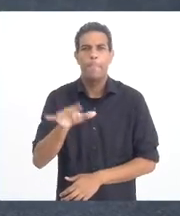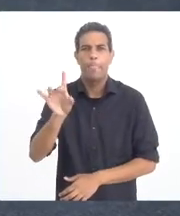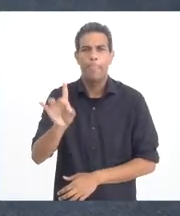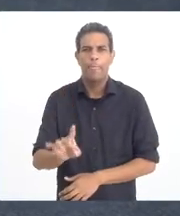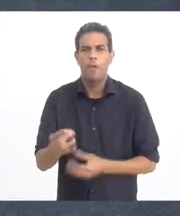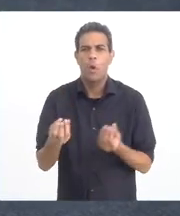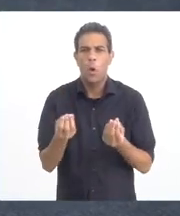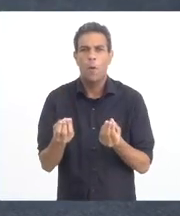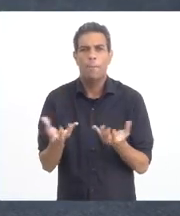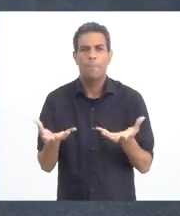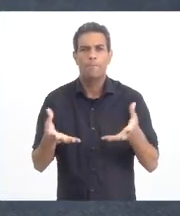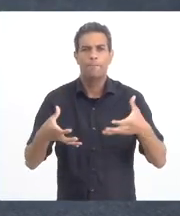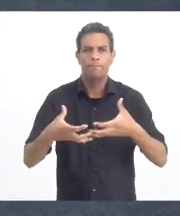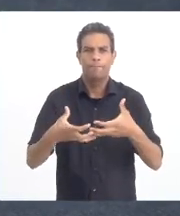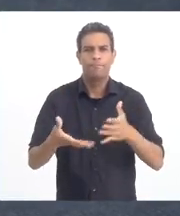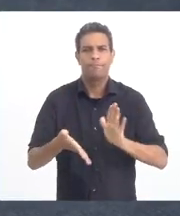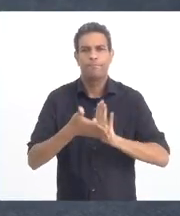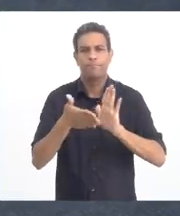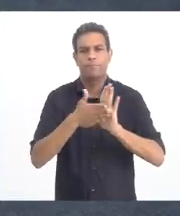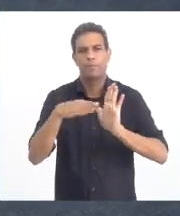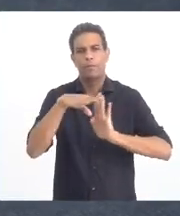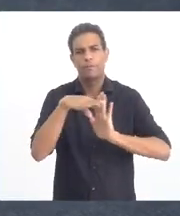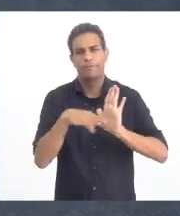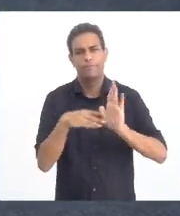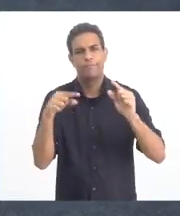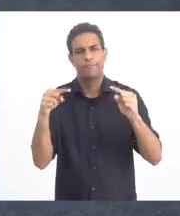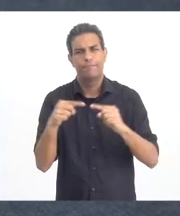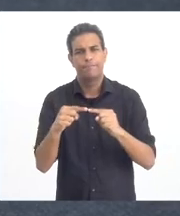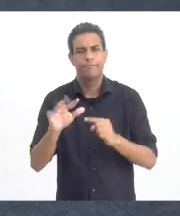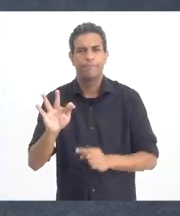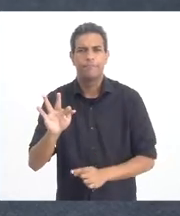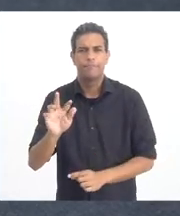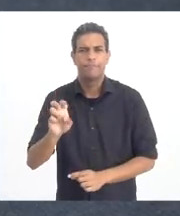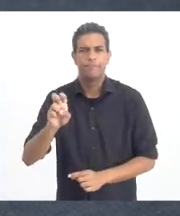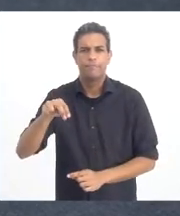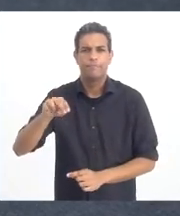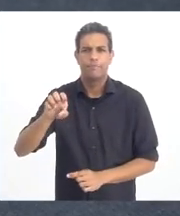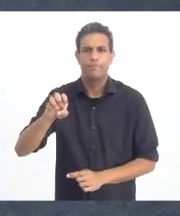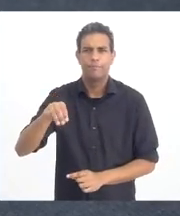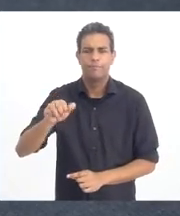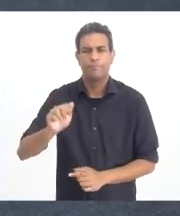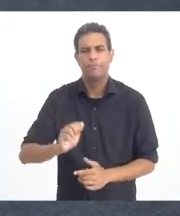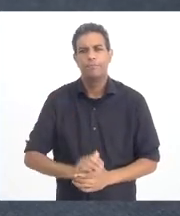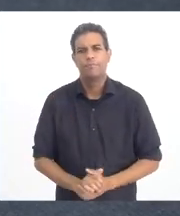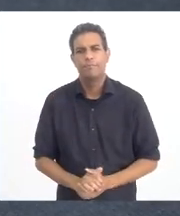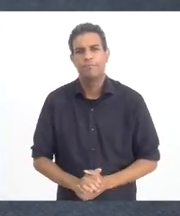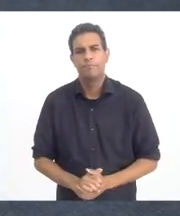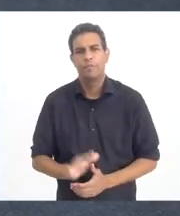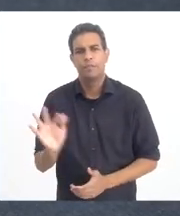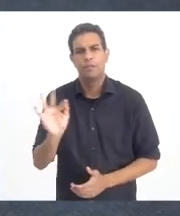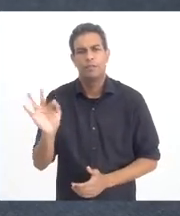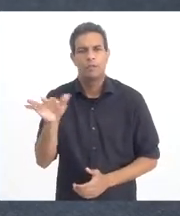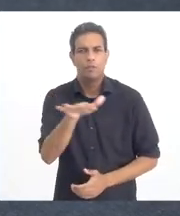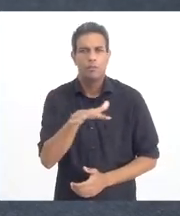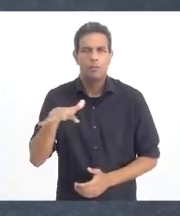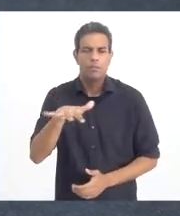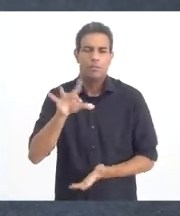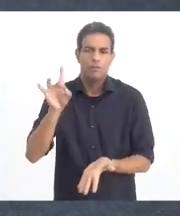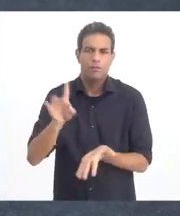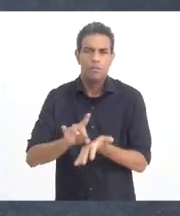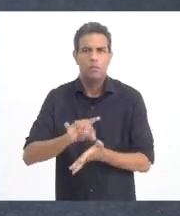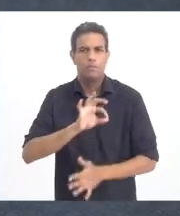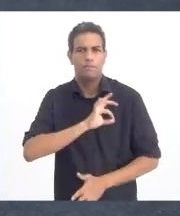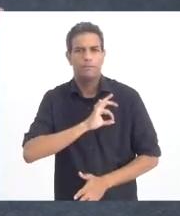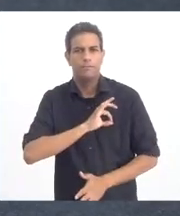Como é que foi composta essa proposta? Foi pela FENEM. Pela FENEM, que é a Federação dos Oficiais da